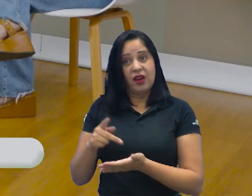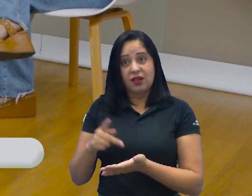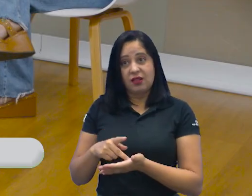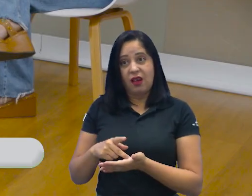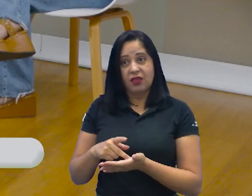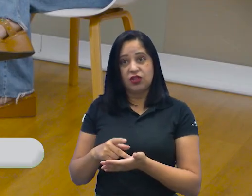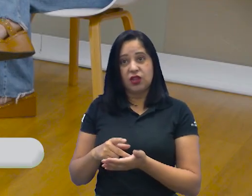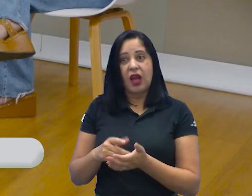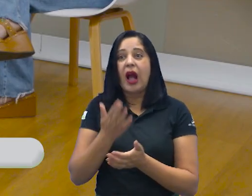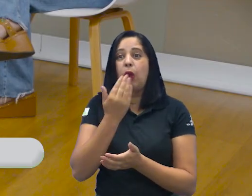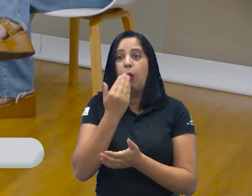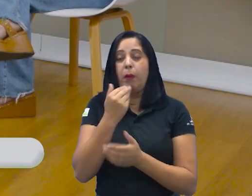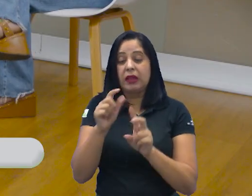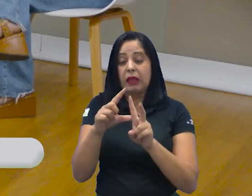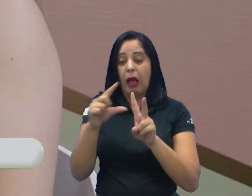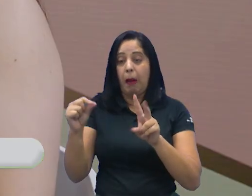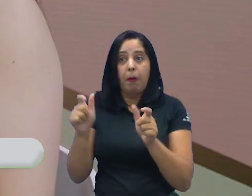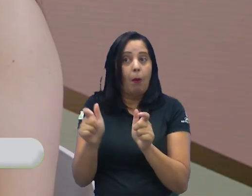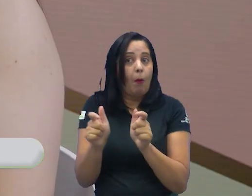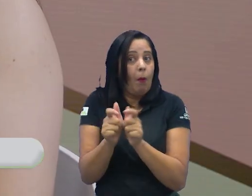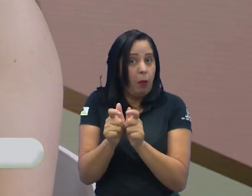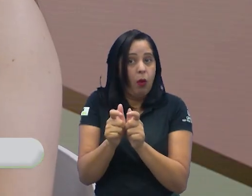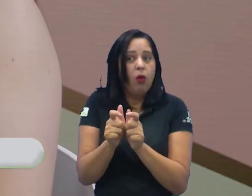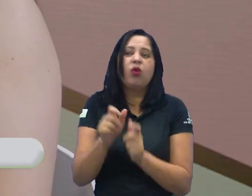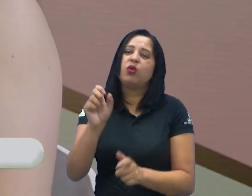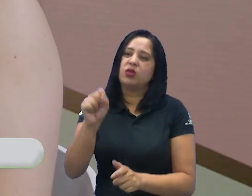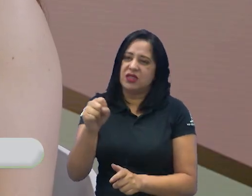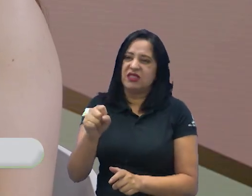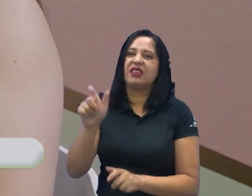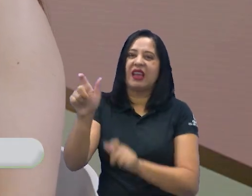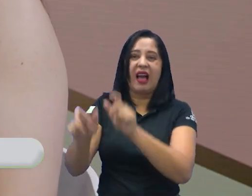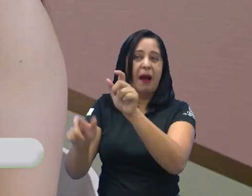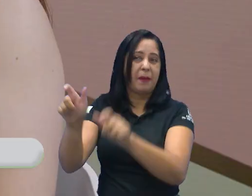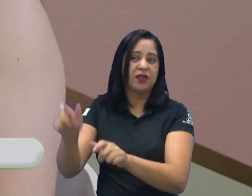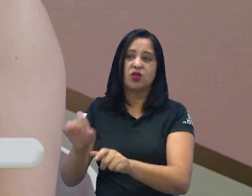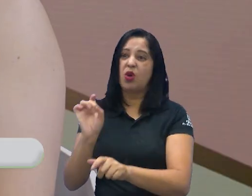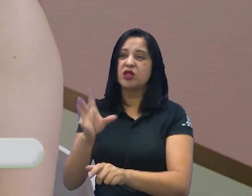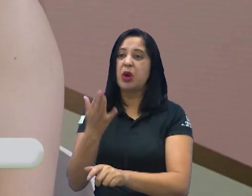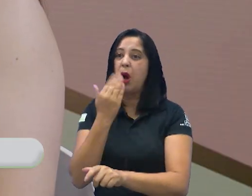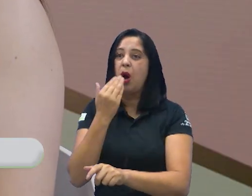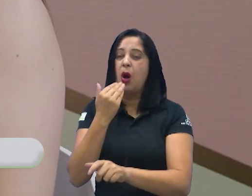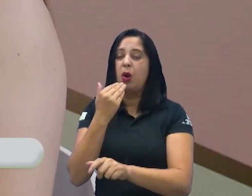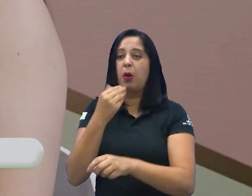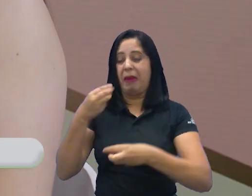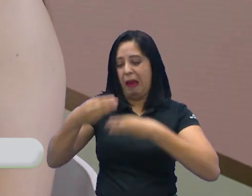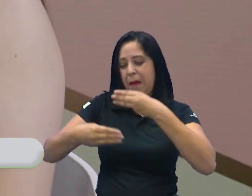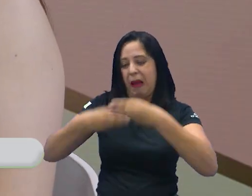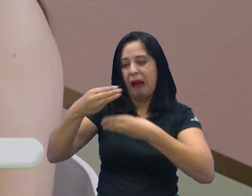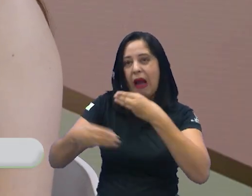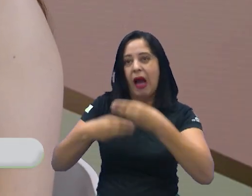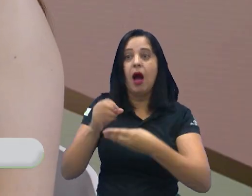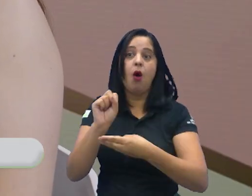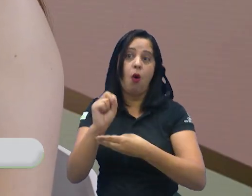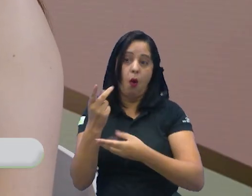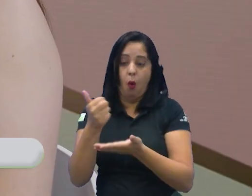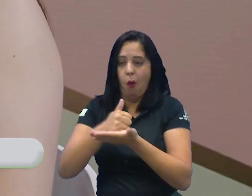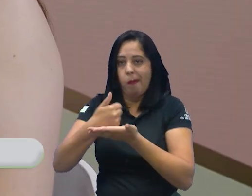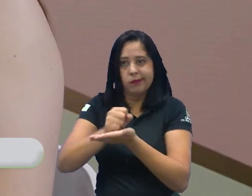alimentação. Então as pessoas realmente viviam à base de macarrão e batata frita. Hoje a gente